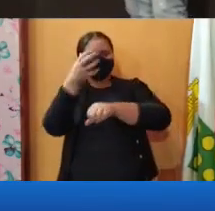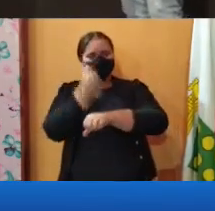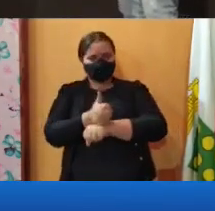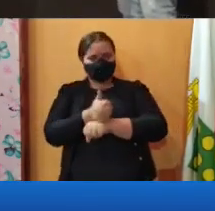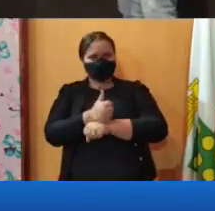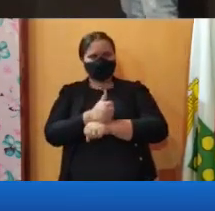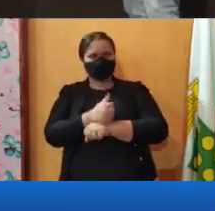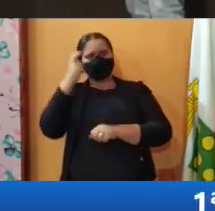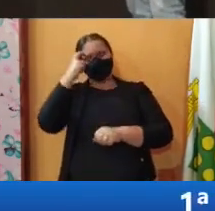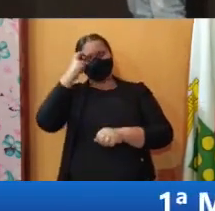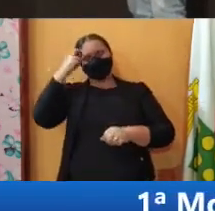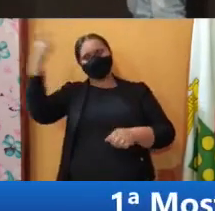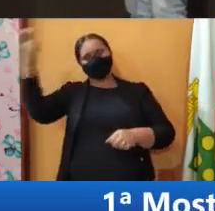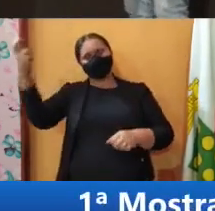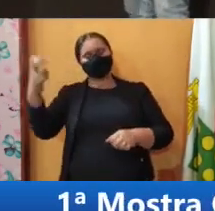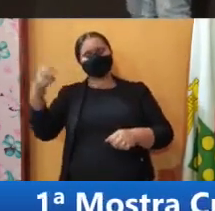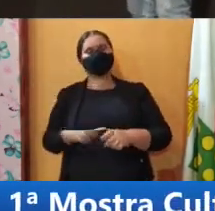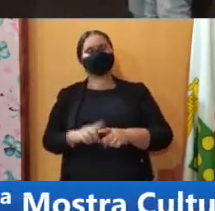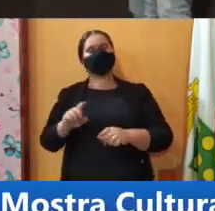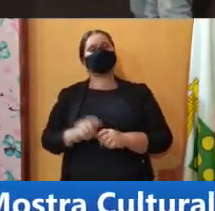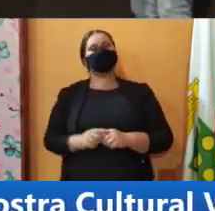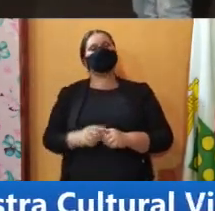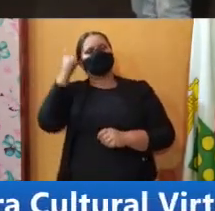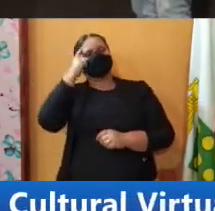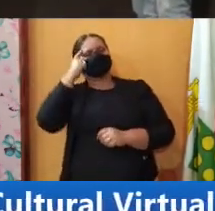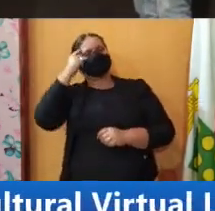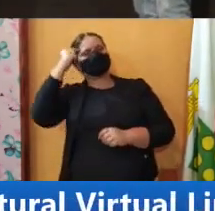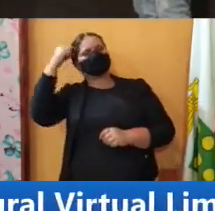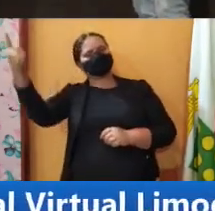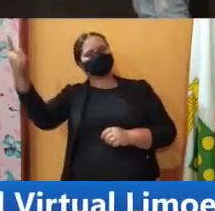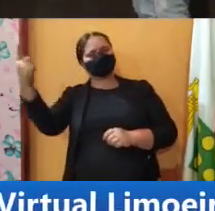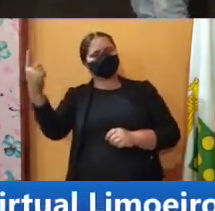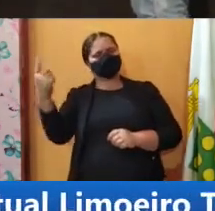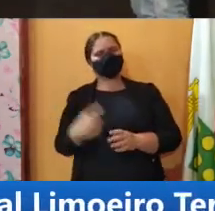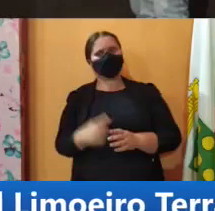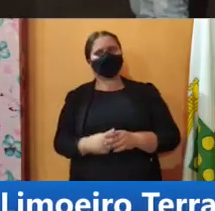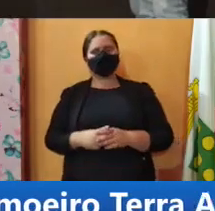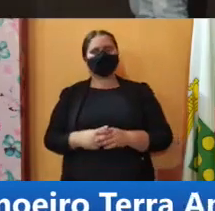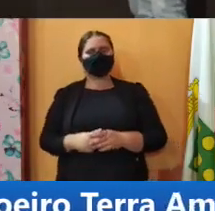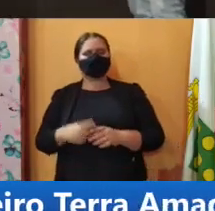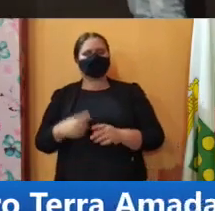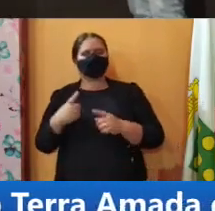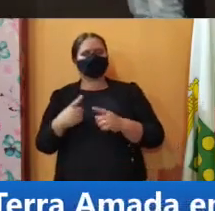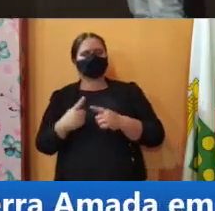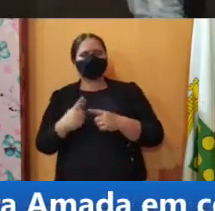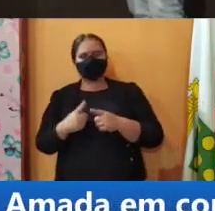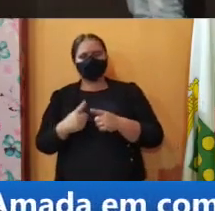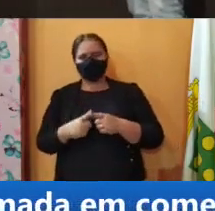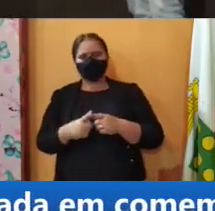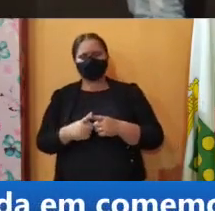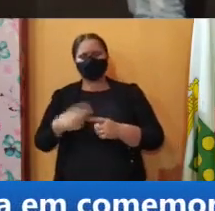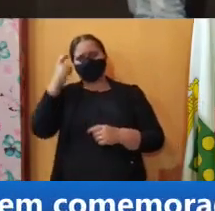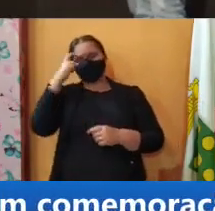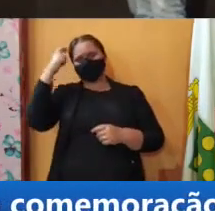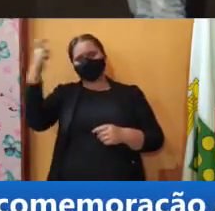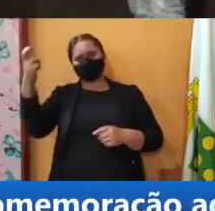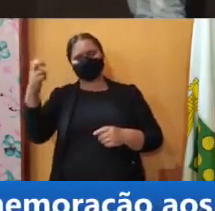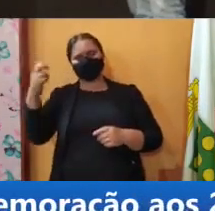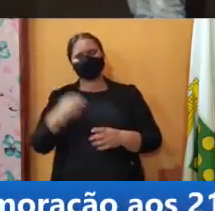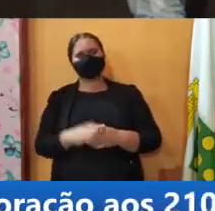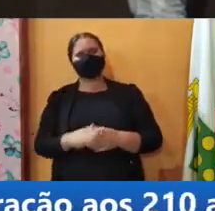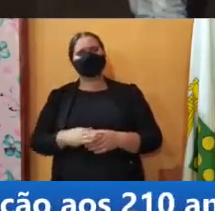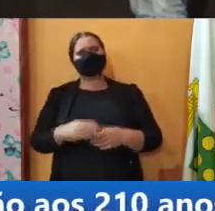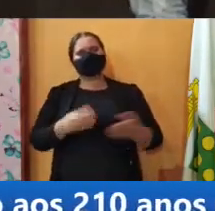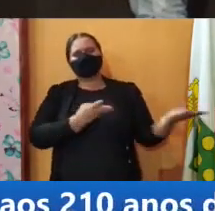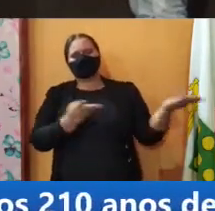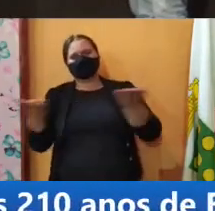Vilaça, não é isso? A outra ideia, veja quantas coisas a gente tem como atrativo cultural e como atrativo turístico, e uma coisa puxa a